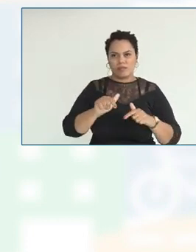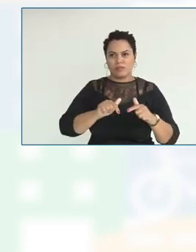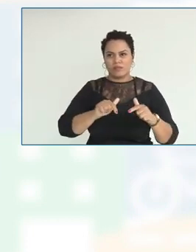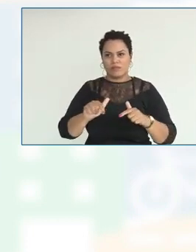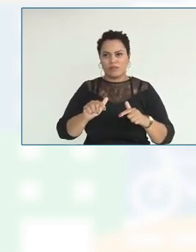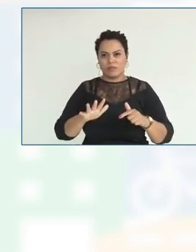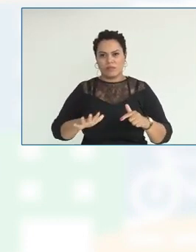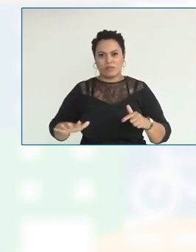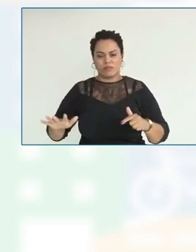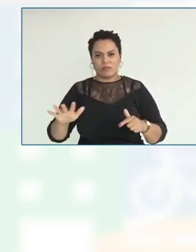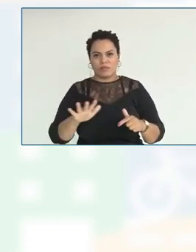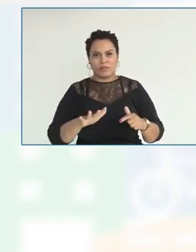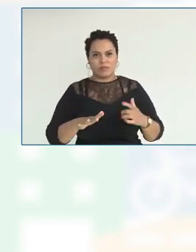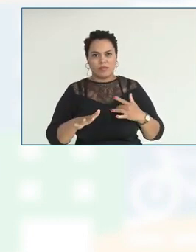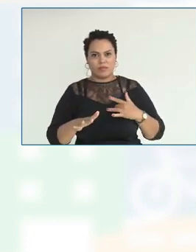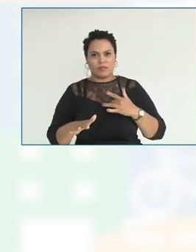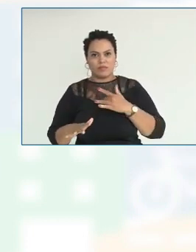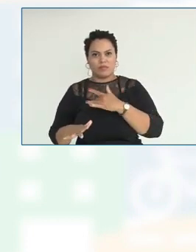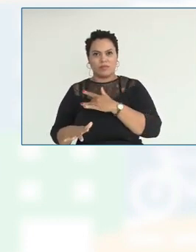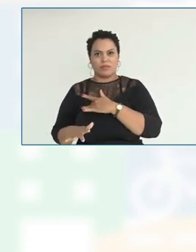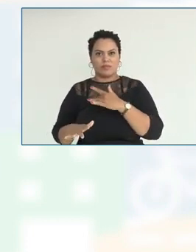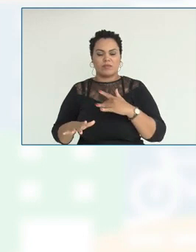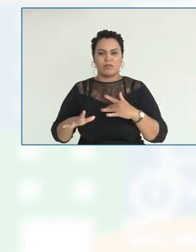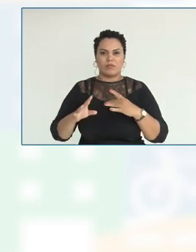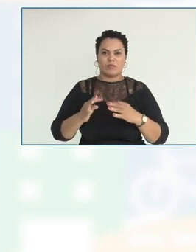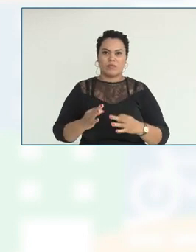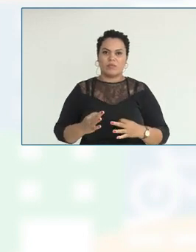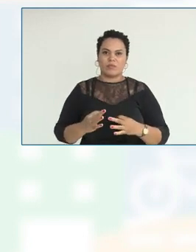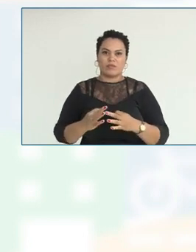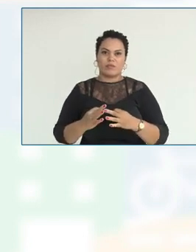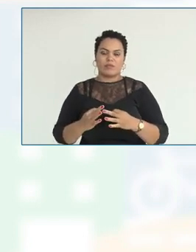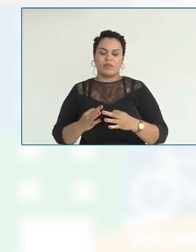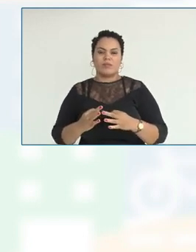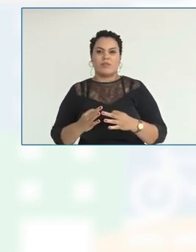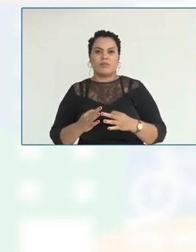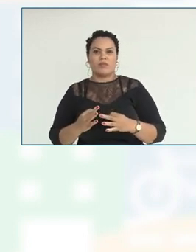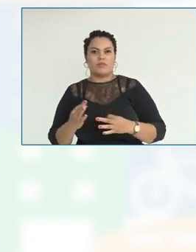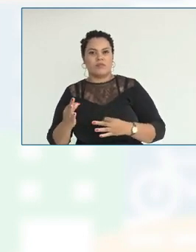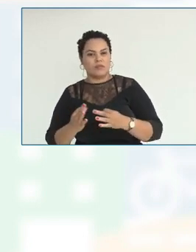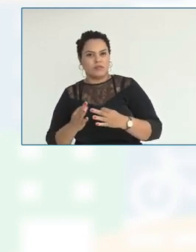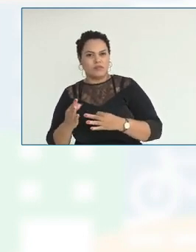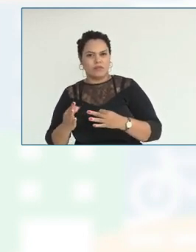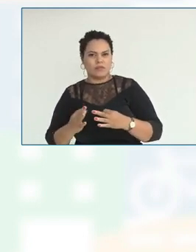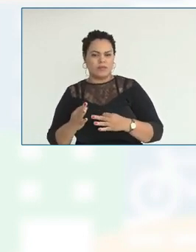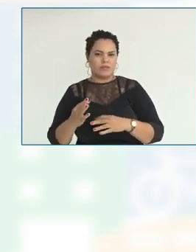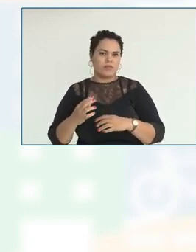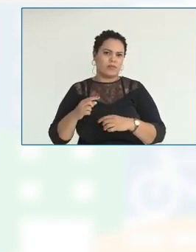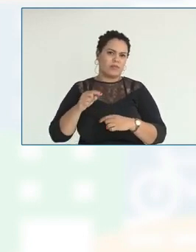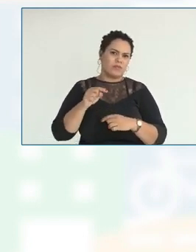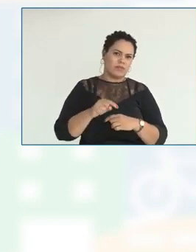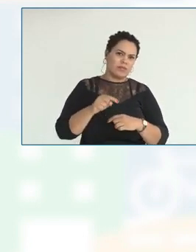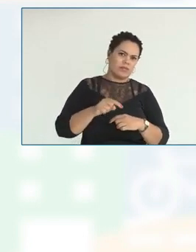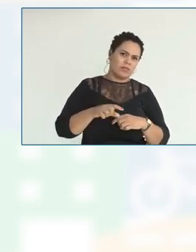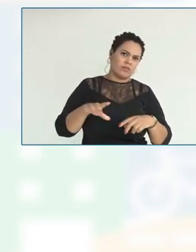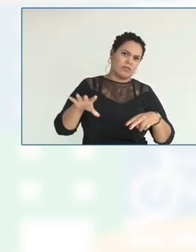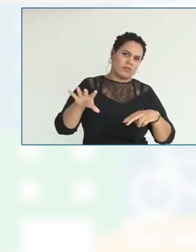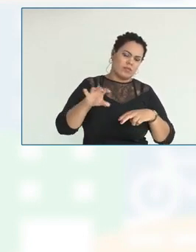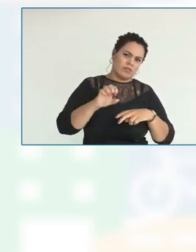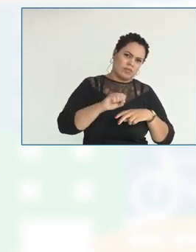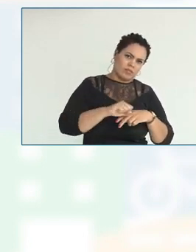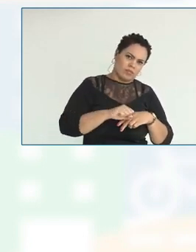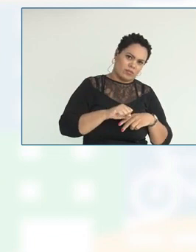um caso, né, o atendimento de um caso de suspeito de intoxicação exógena. Essa suspeita de intoxicação deve